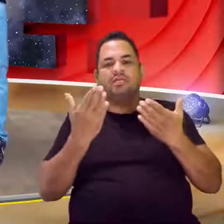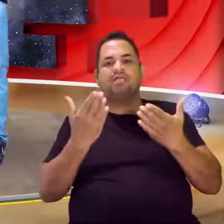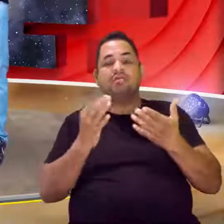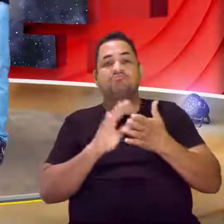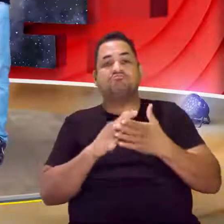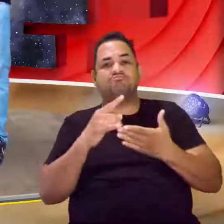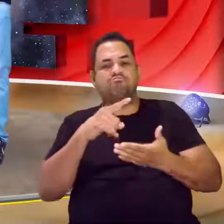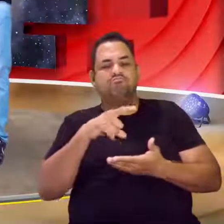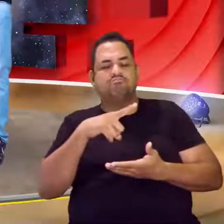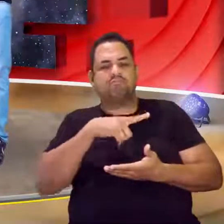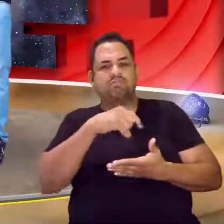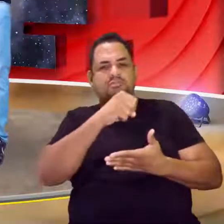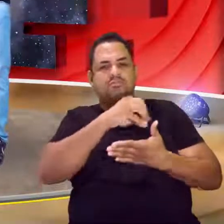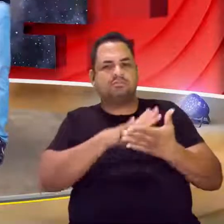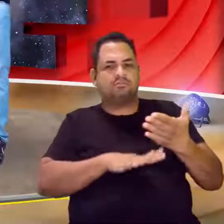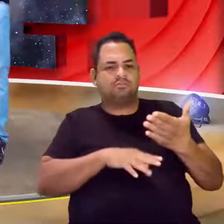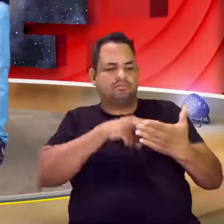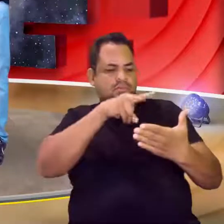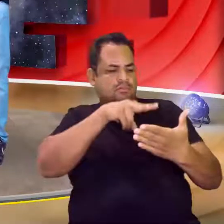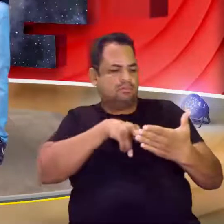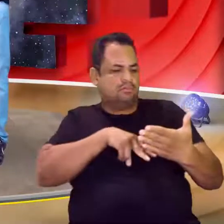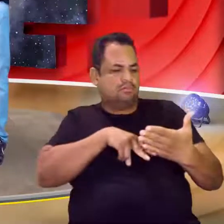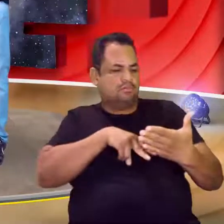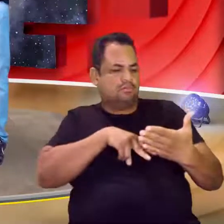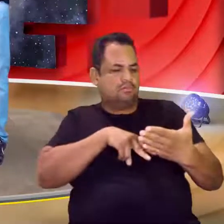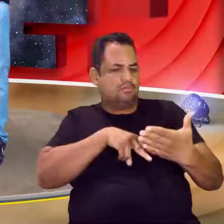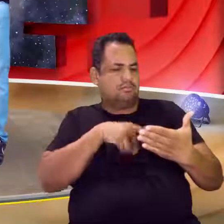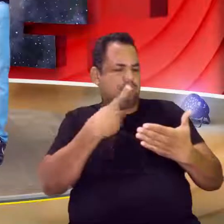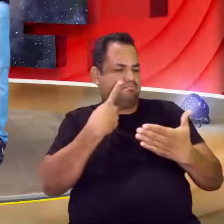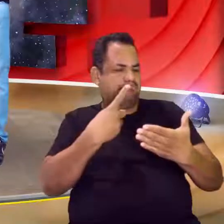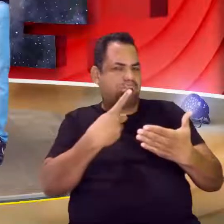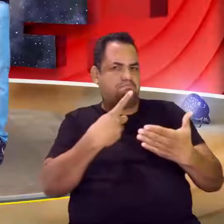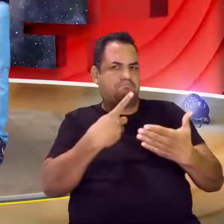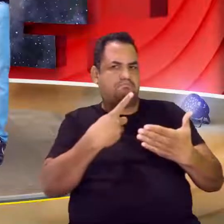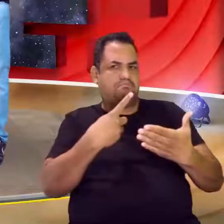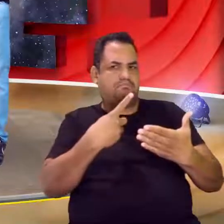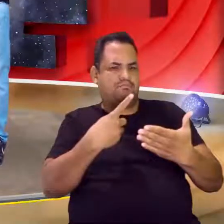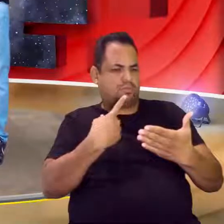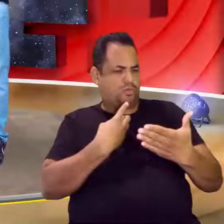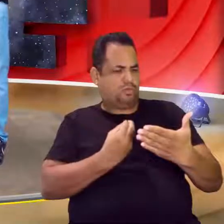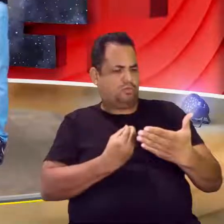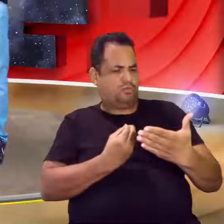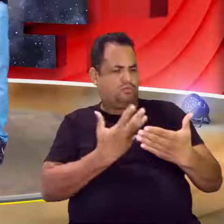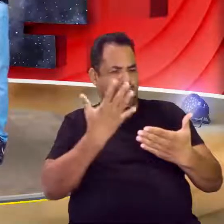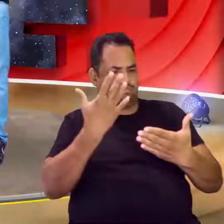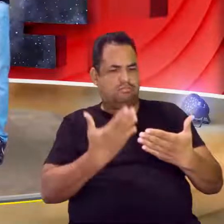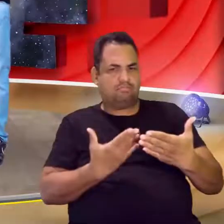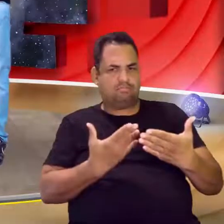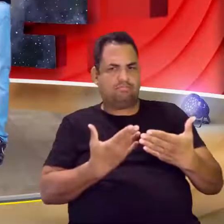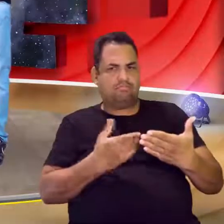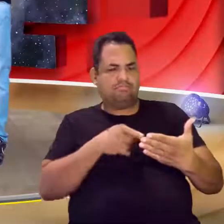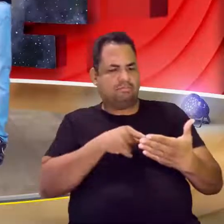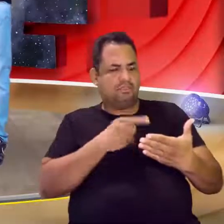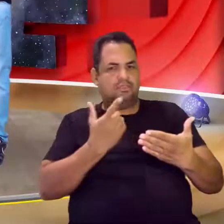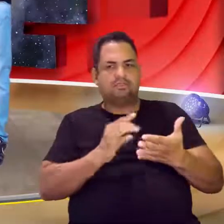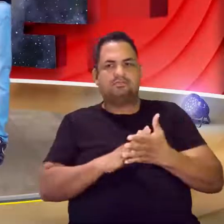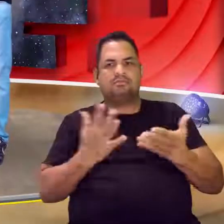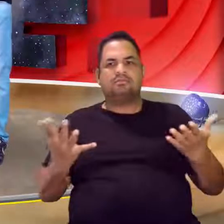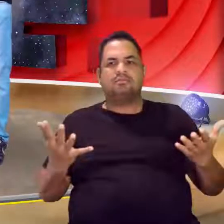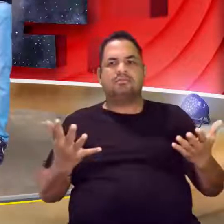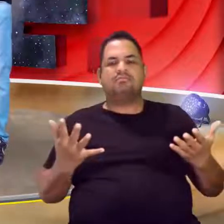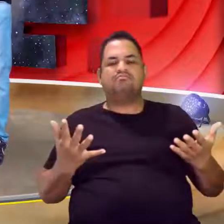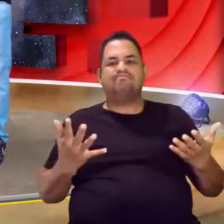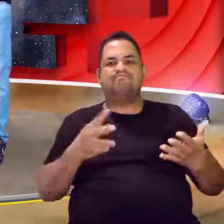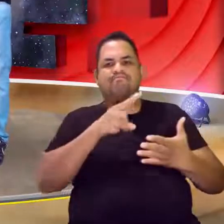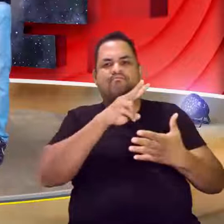vocês. Tem questão que você vai acabar de ler, vai fazer assim, O quê? Essa você só acaba de